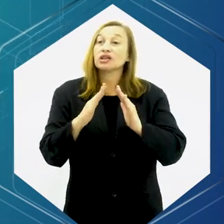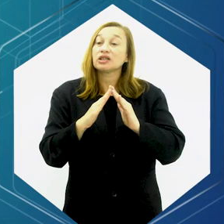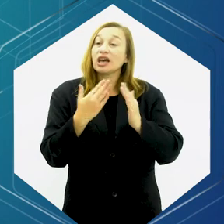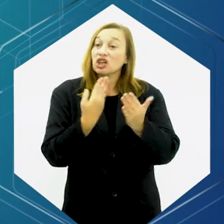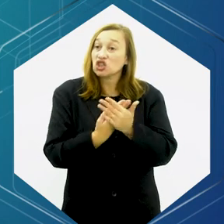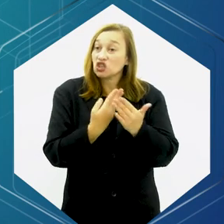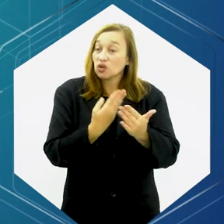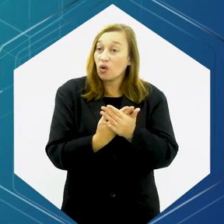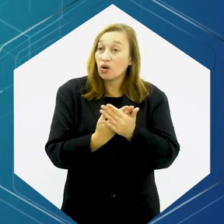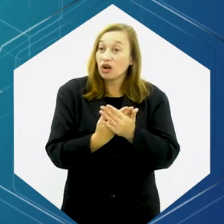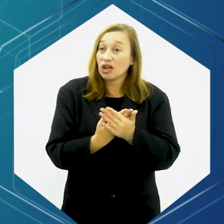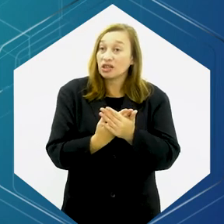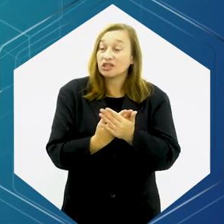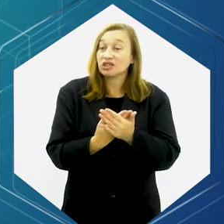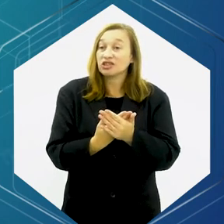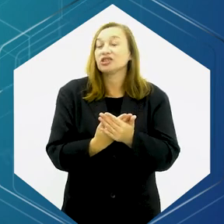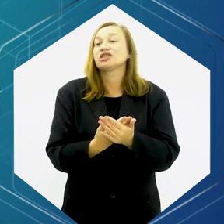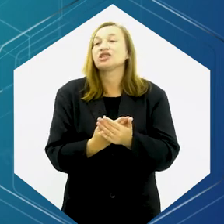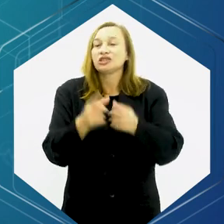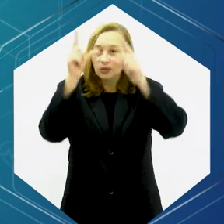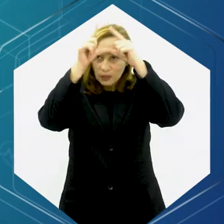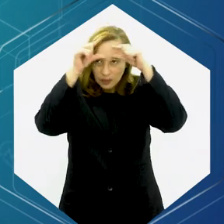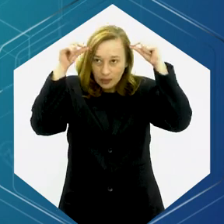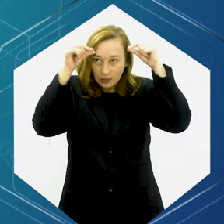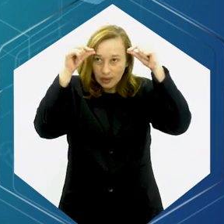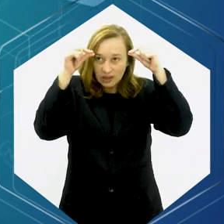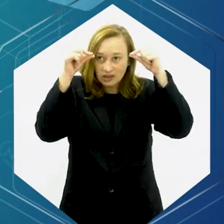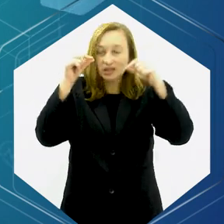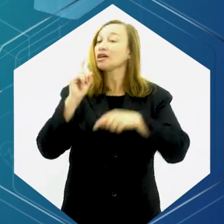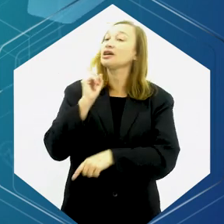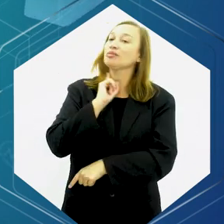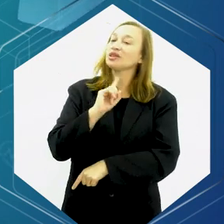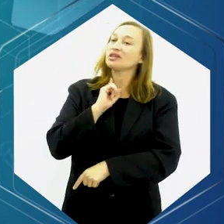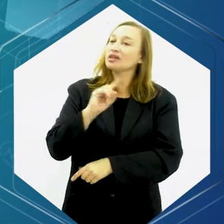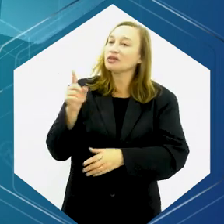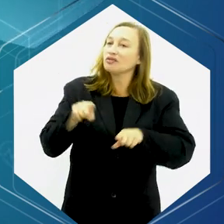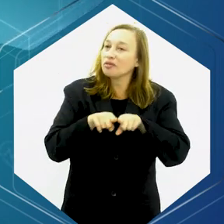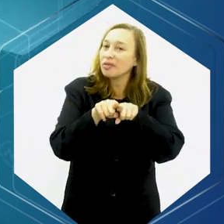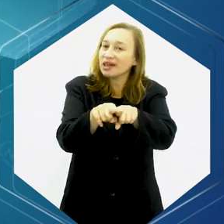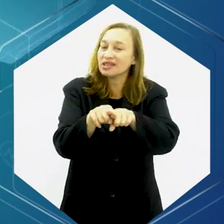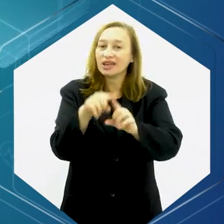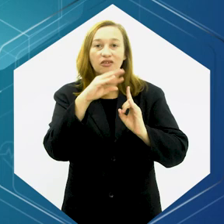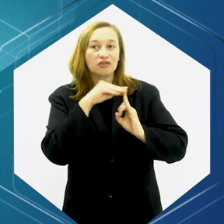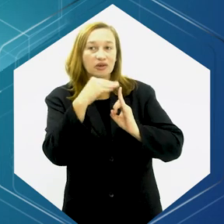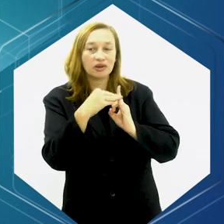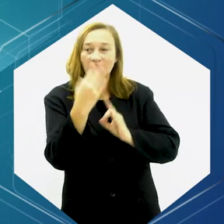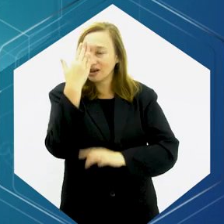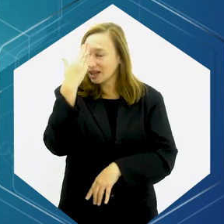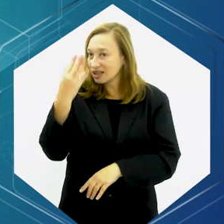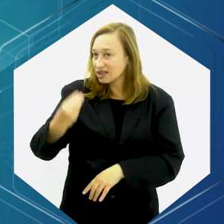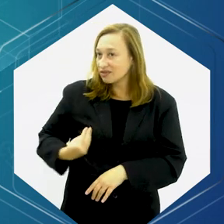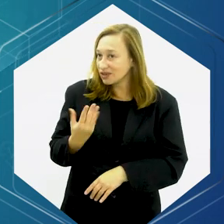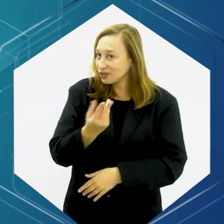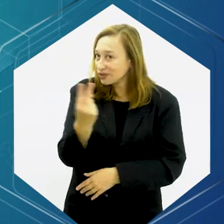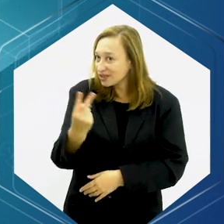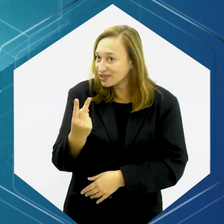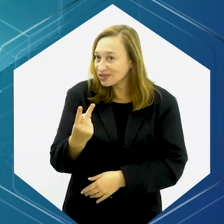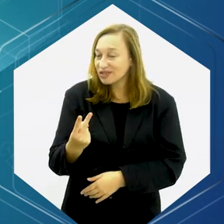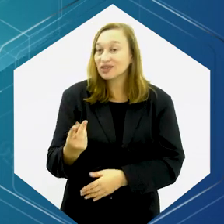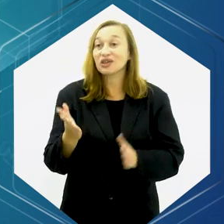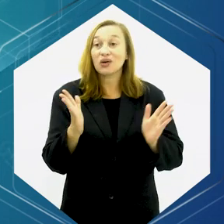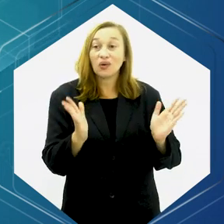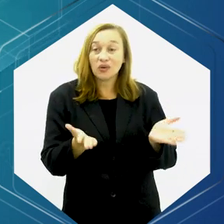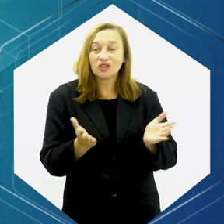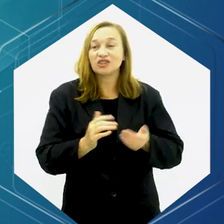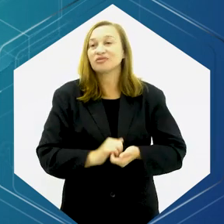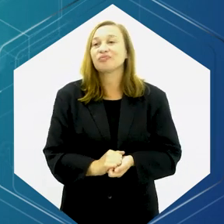Universidade Federal de Minas Gerais que foi parceira nessa pesquisa junto com a Fiocruz eu agradeço mais uma vez a presença de vocês